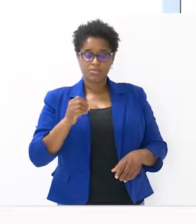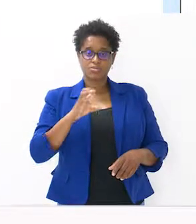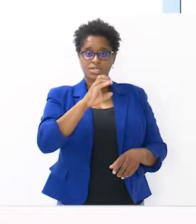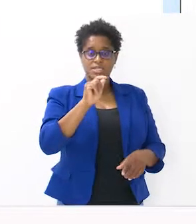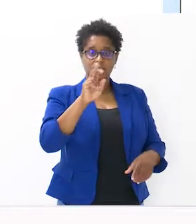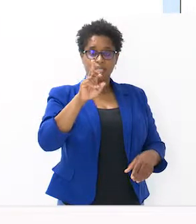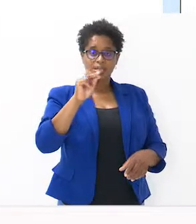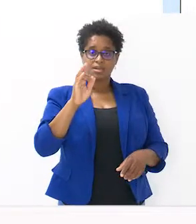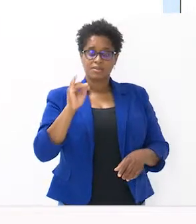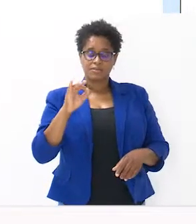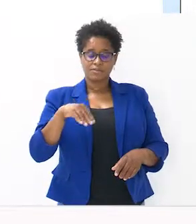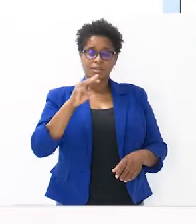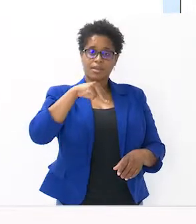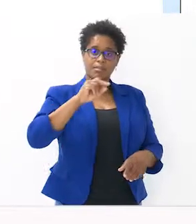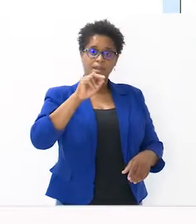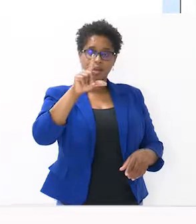Malaqueco, o gordo.